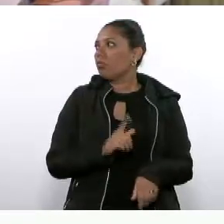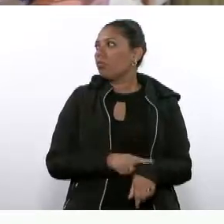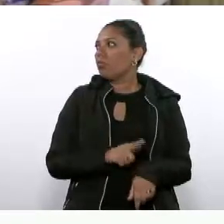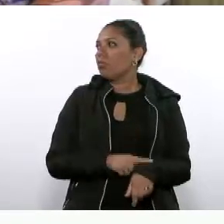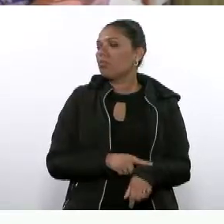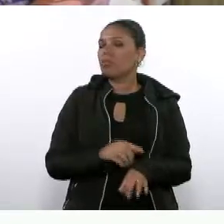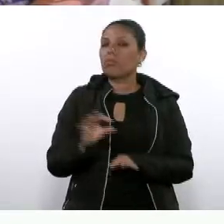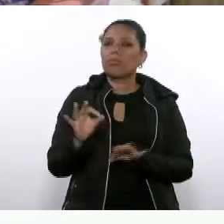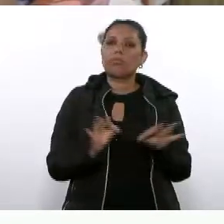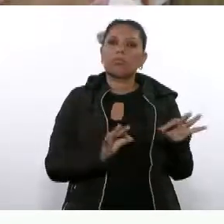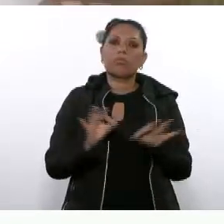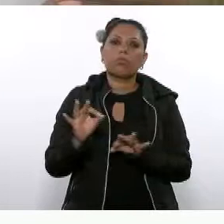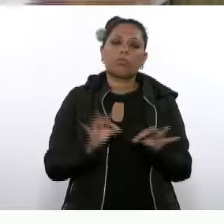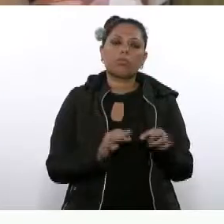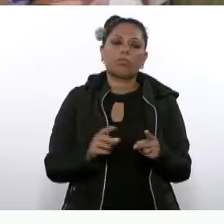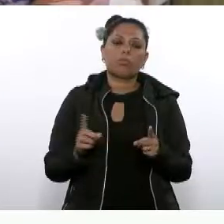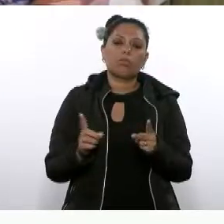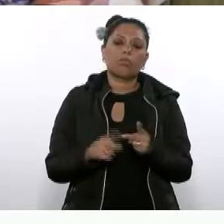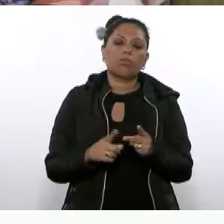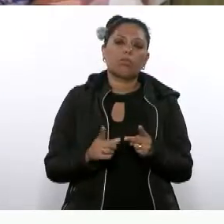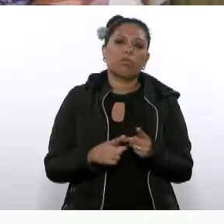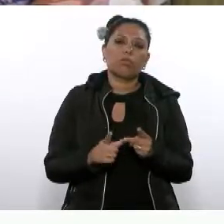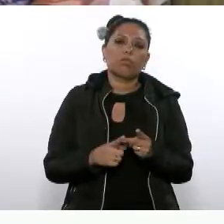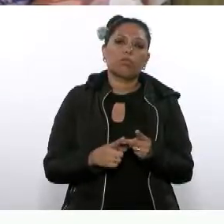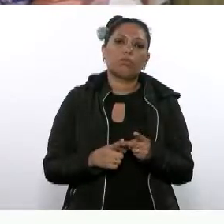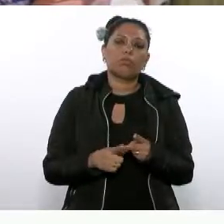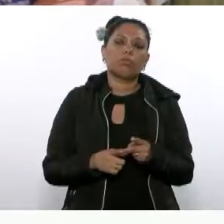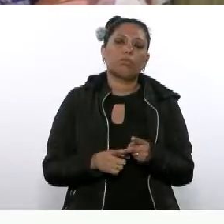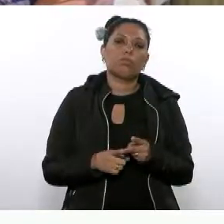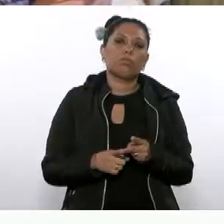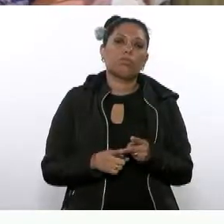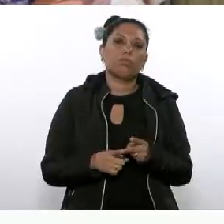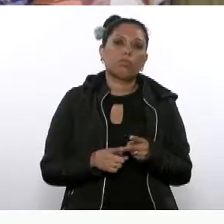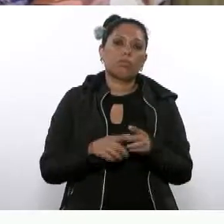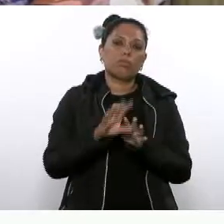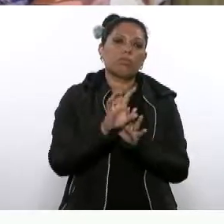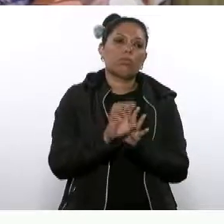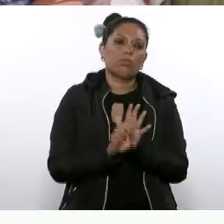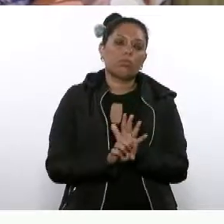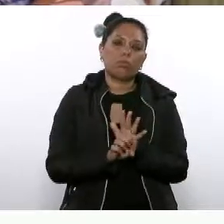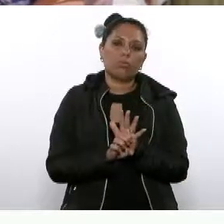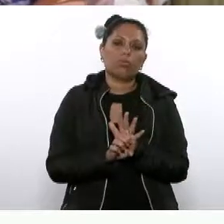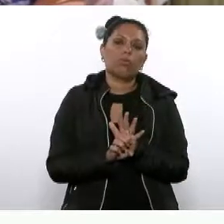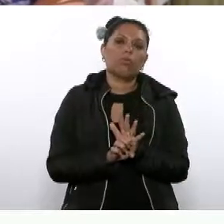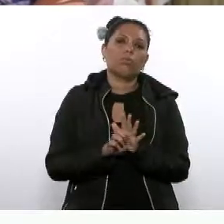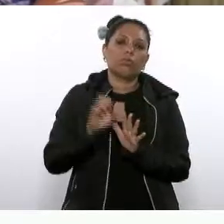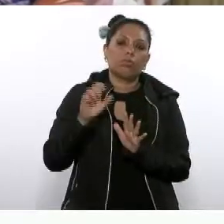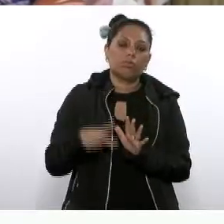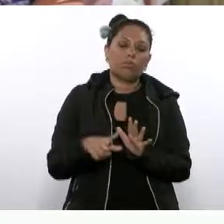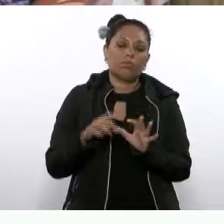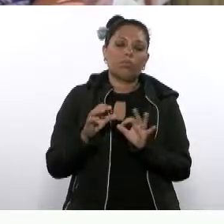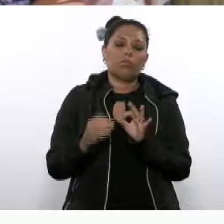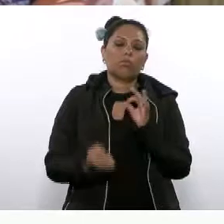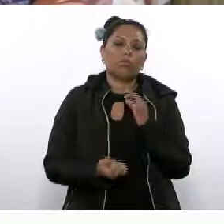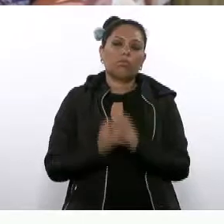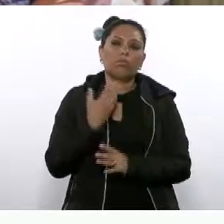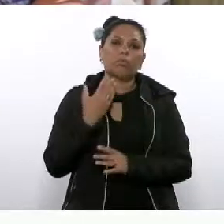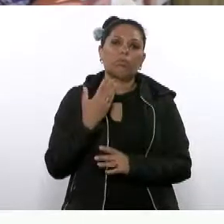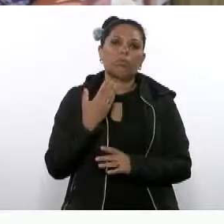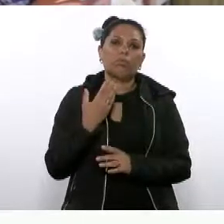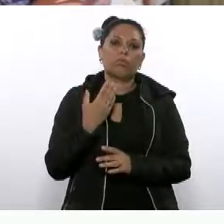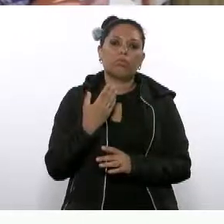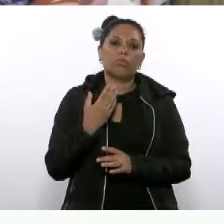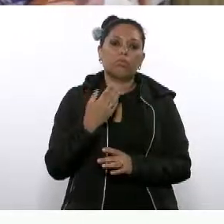organizar. Perfeito. E a segunda proposta seria, a ementa seria a seguinte: dispõe sobre a formação